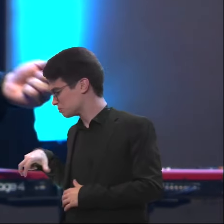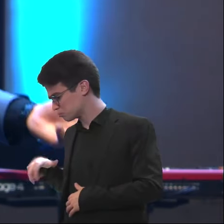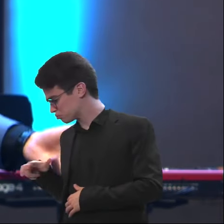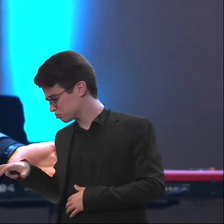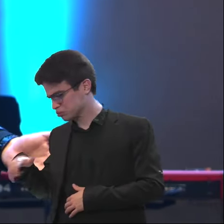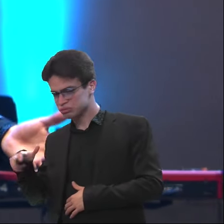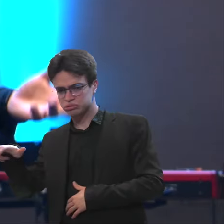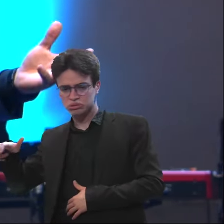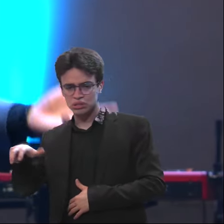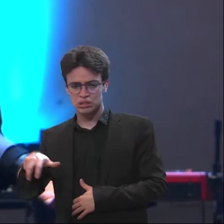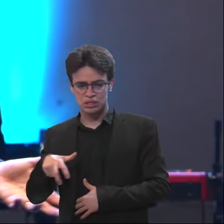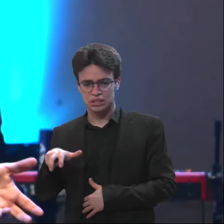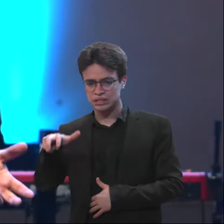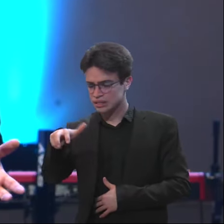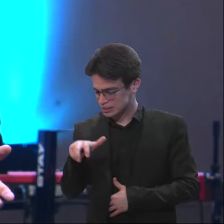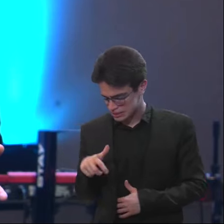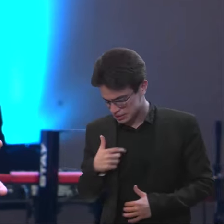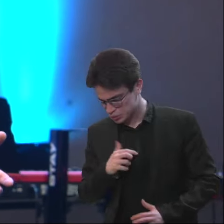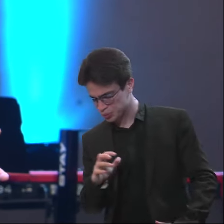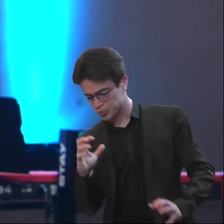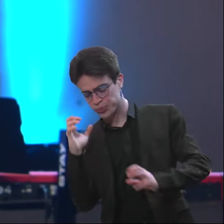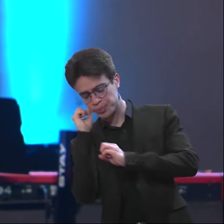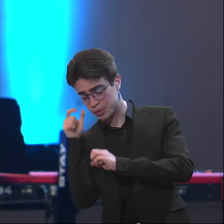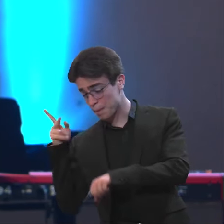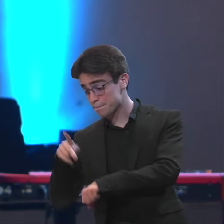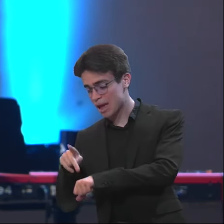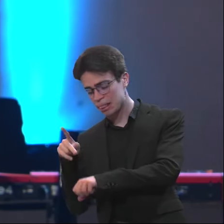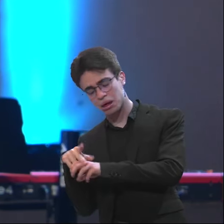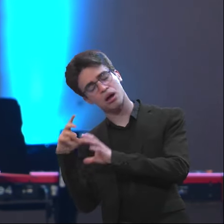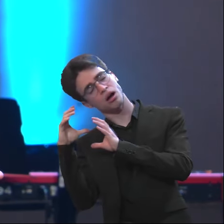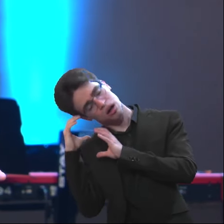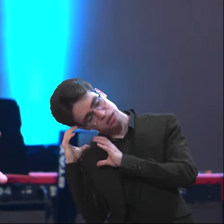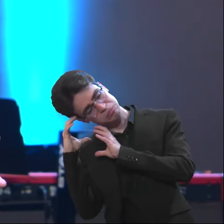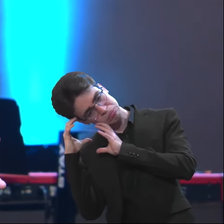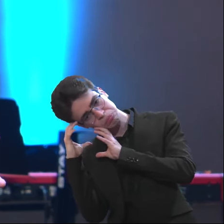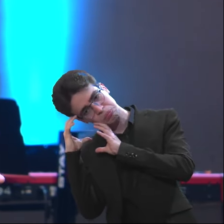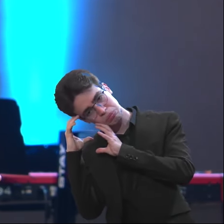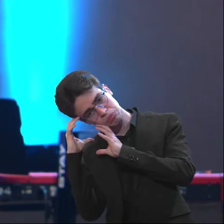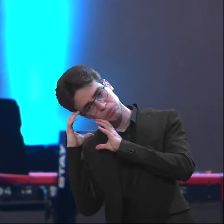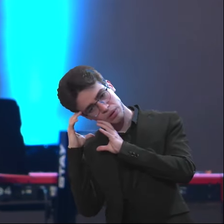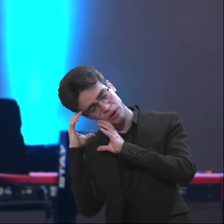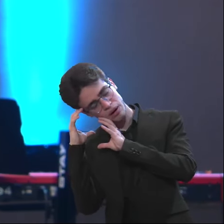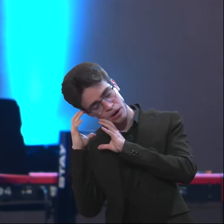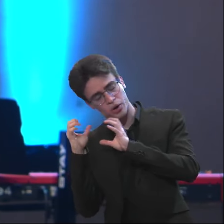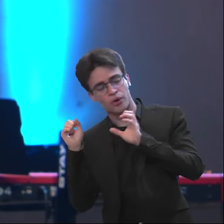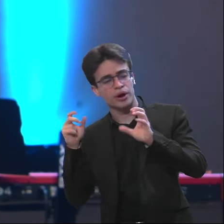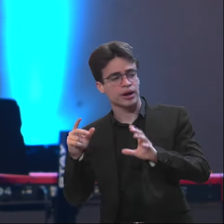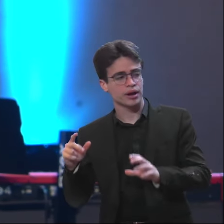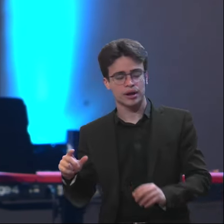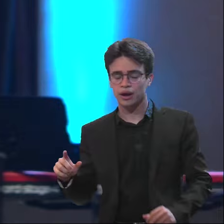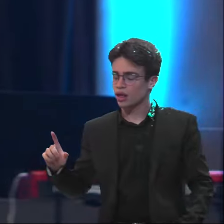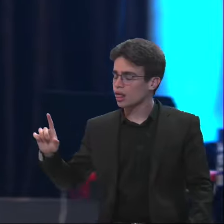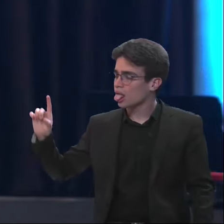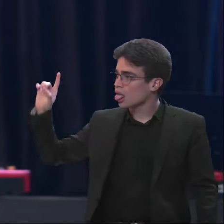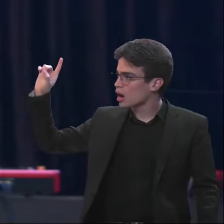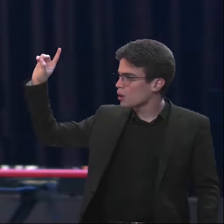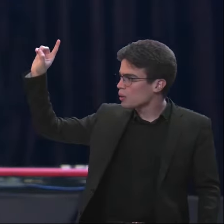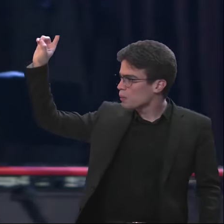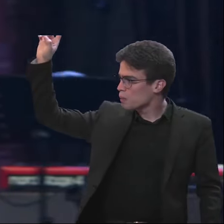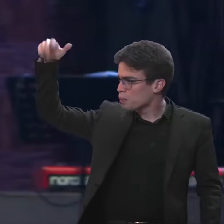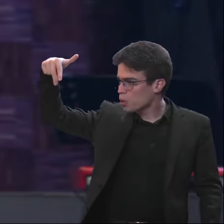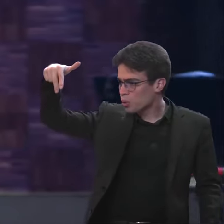está deitado, o Senhor aparece e ele eleva os seus olhos. E então ele vê